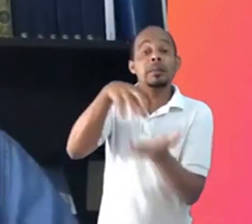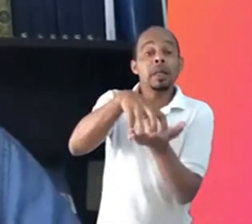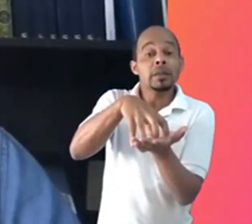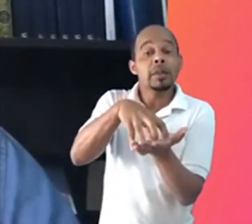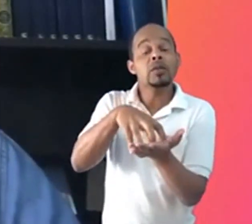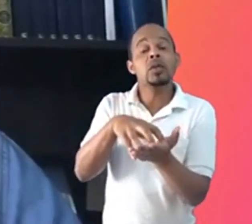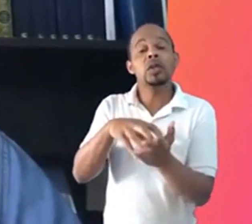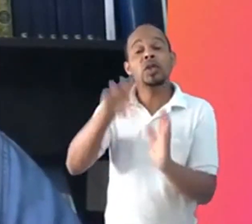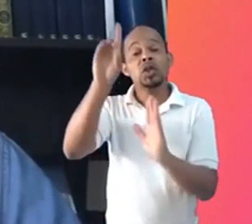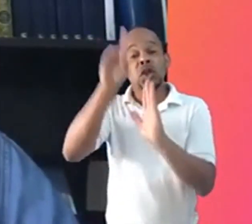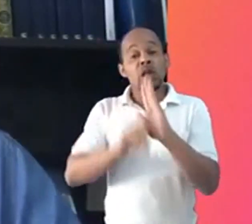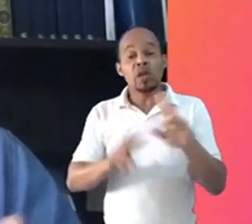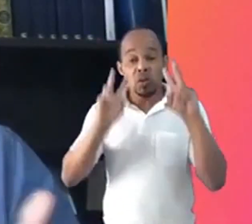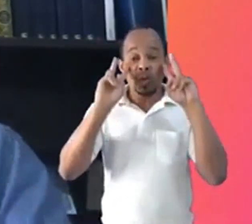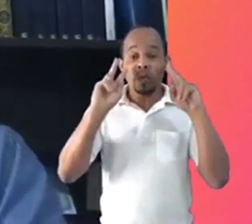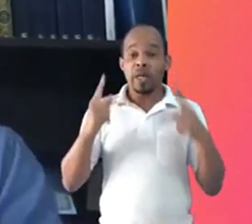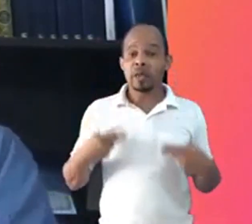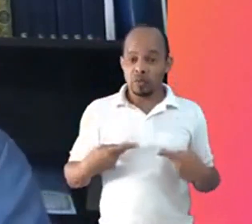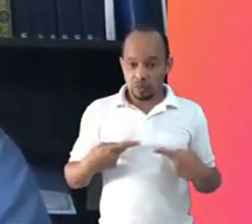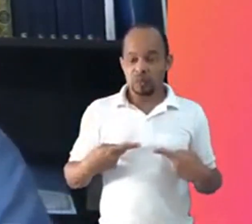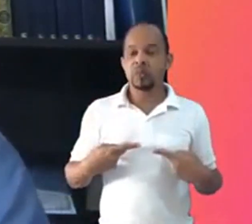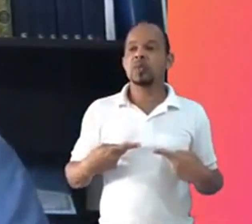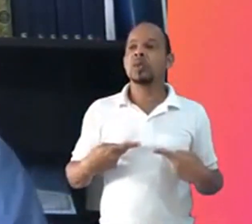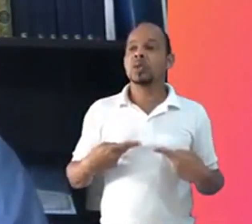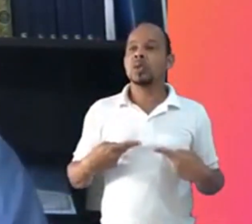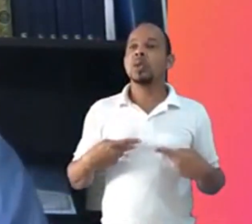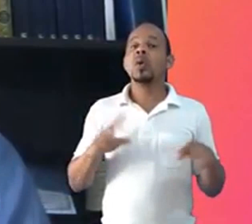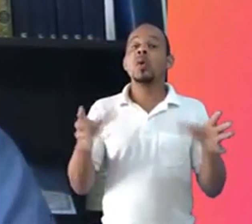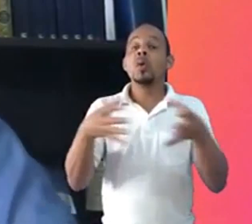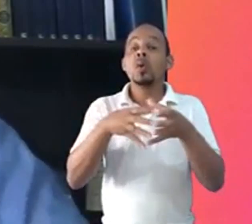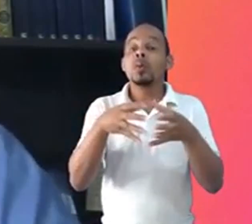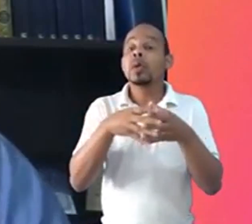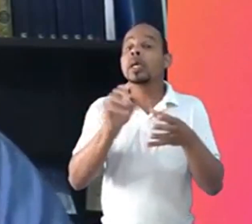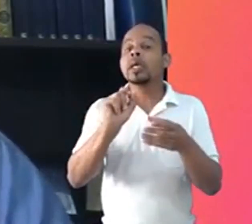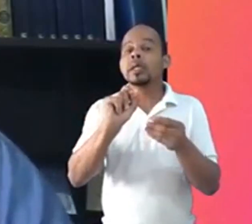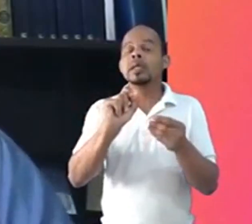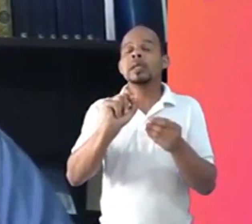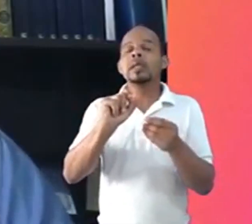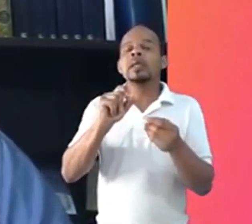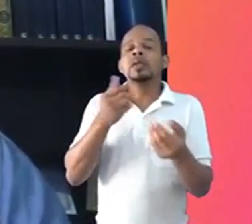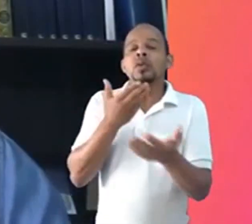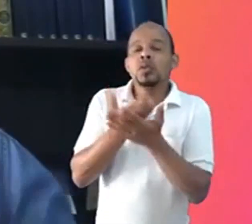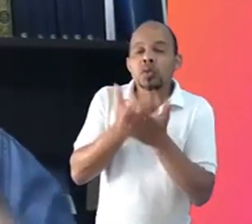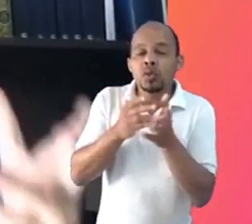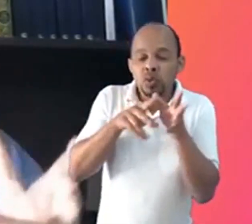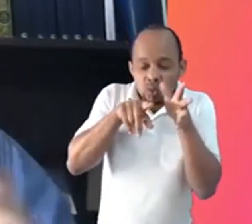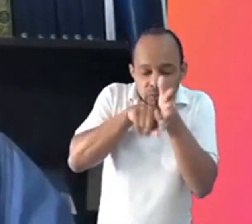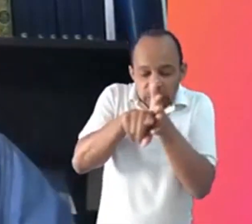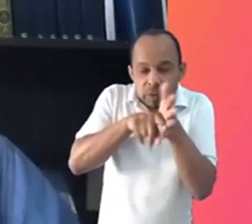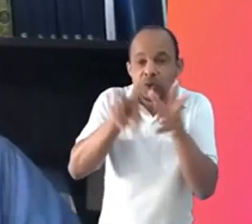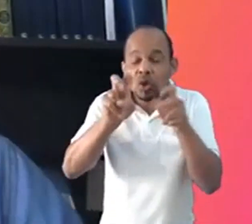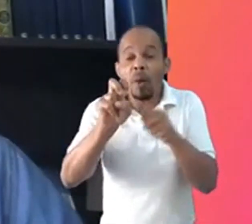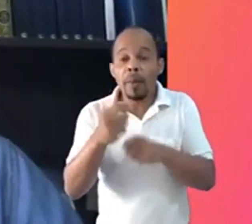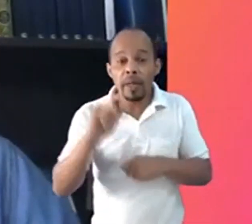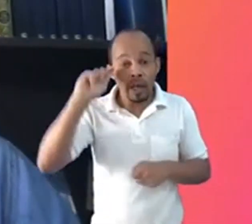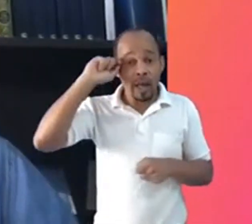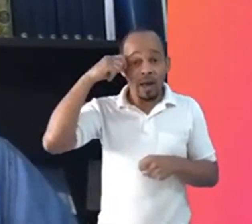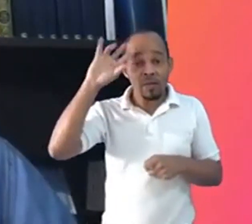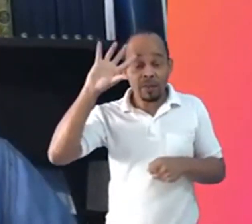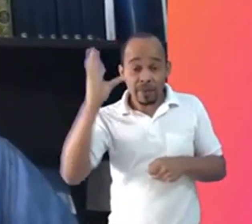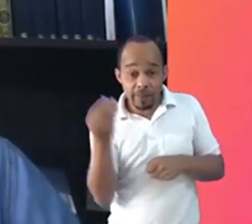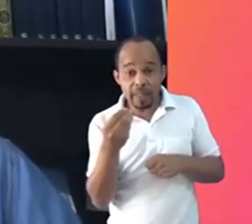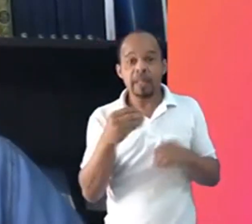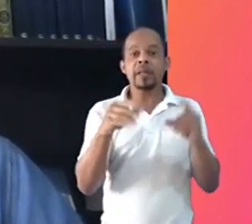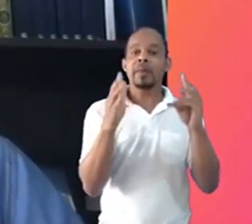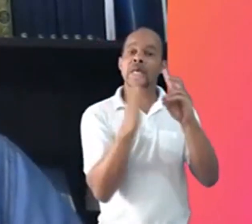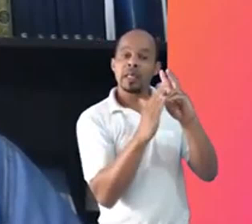Toda semana tem alguma coisa. A gente tem lá o Departamento dos Direitos Humanos, né? Você vai logo logo conhecer o pessoal do